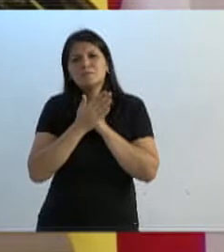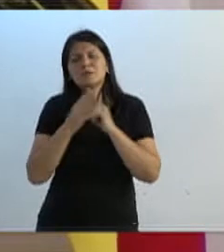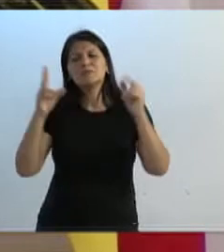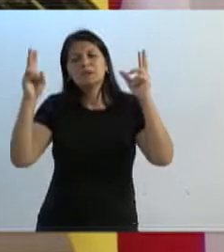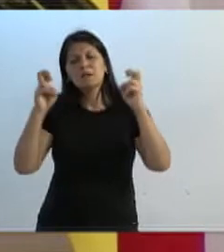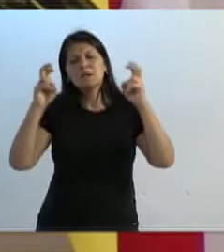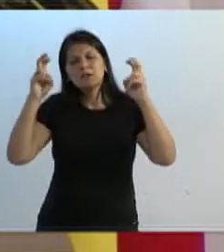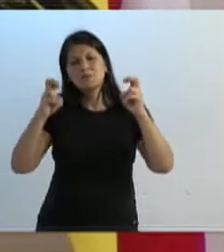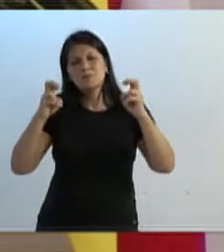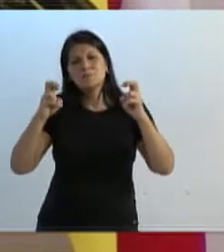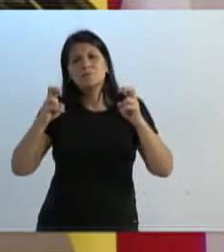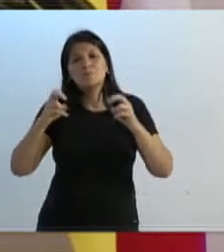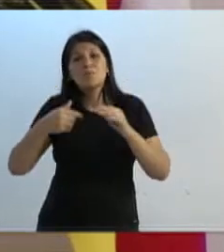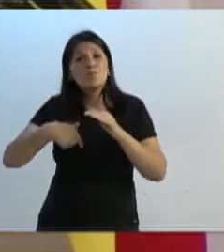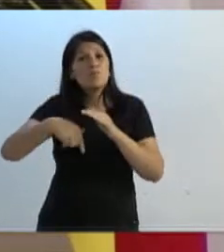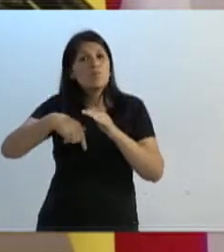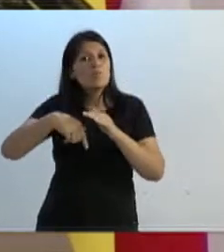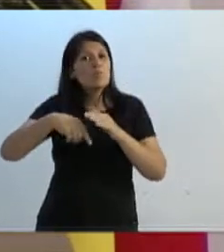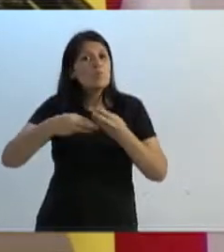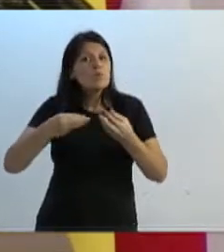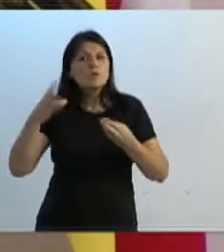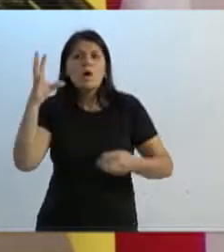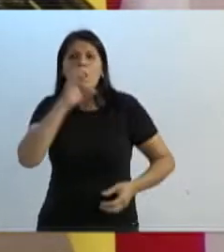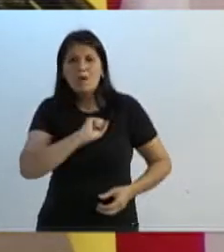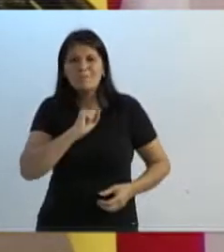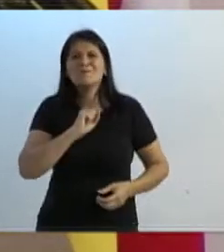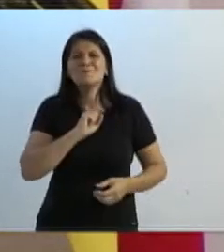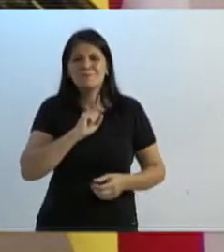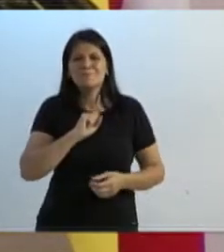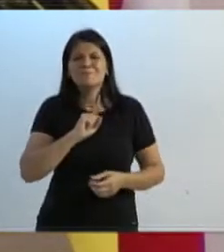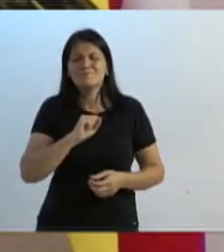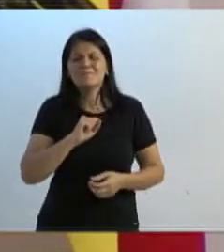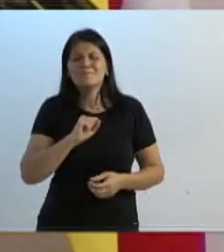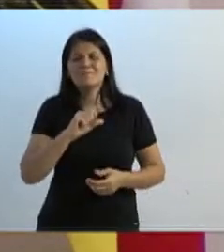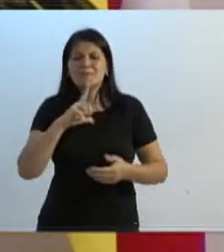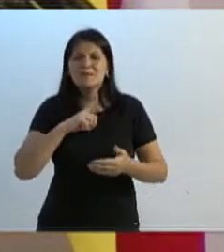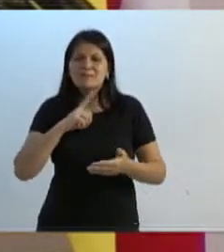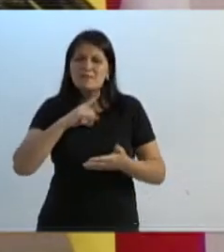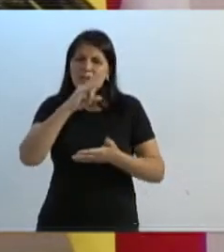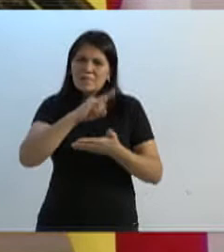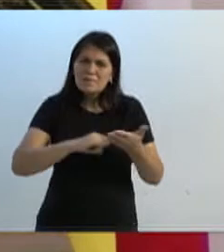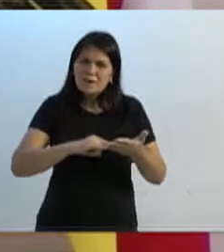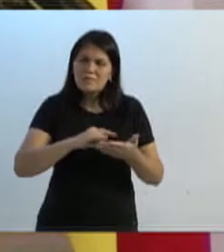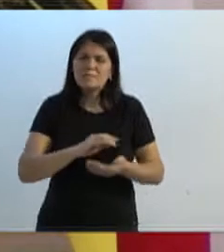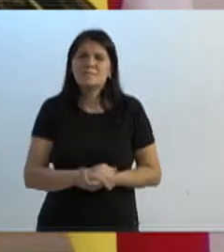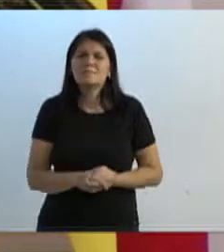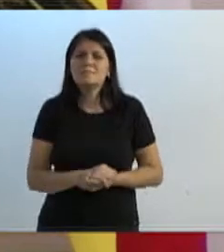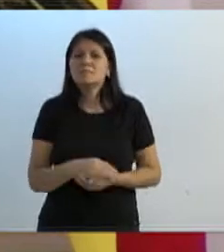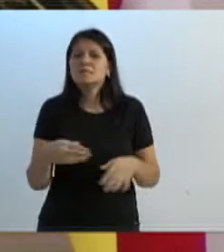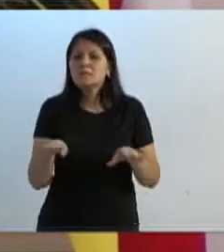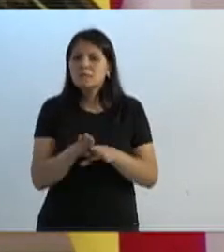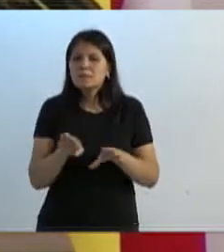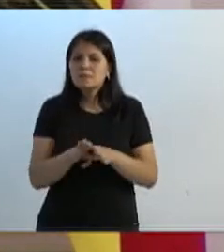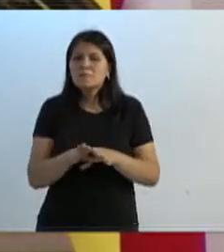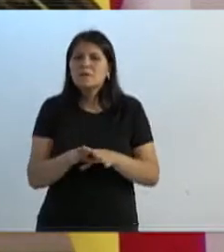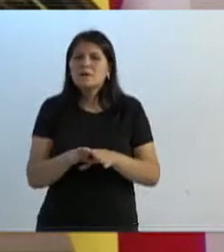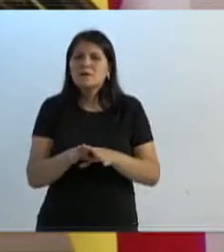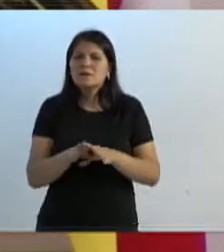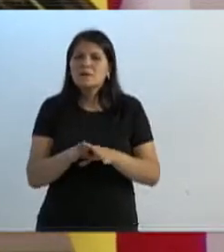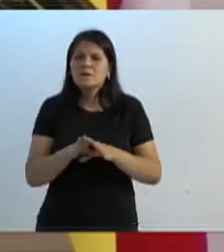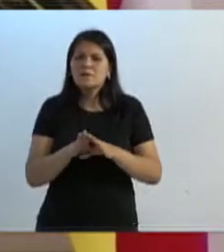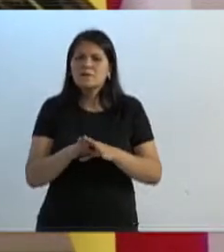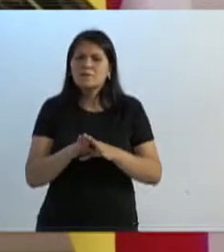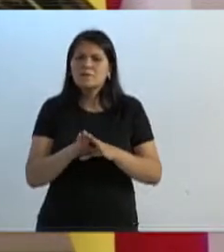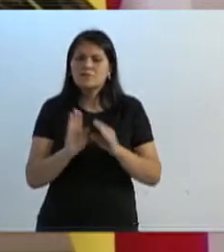seja resolvido o quanto antes, que a gente possa ter os encaminhamentos. E faço o reconhecimento à equipe que lá está, porque sei da dedicação